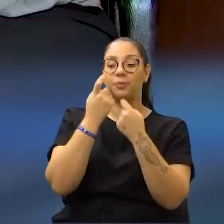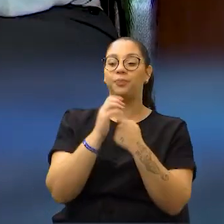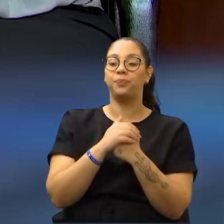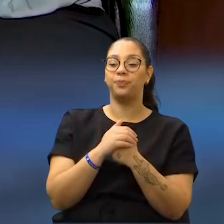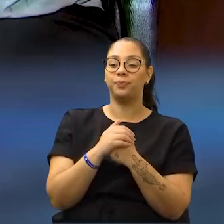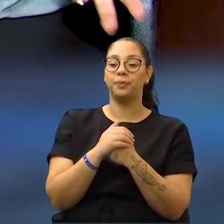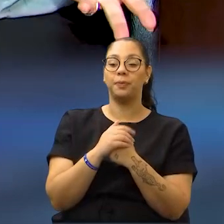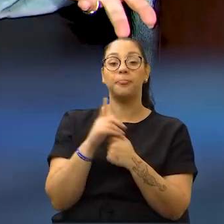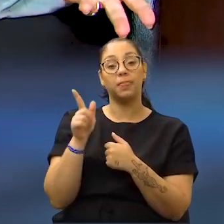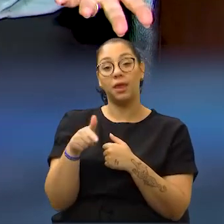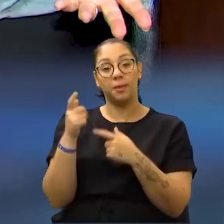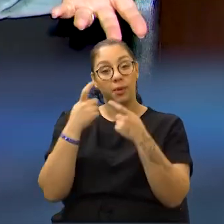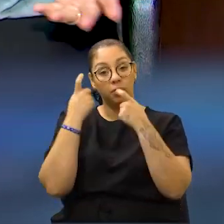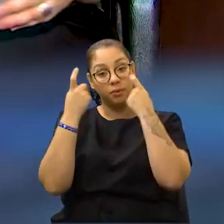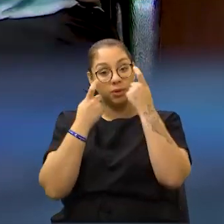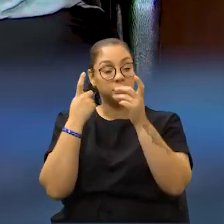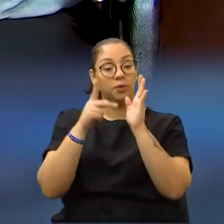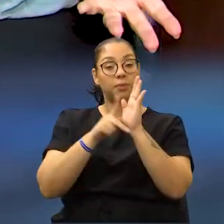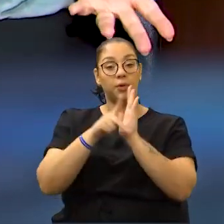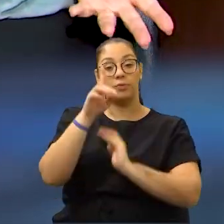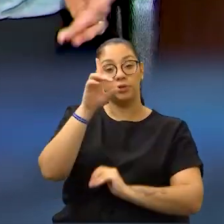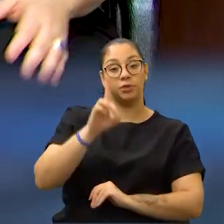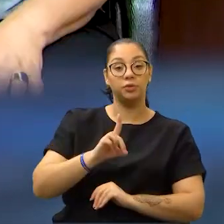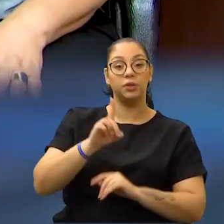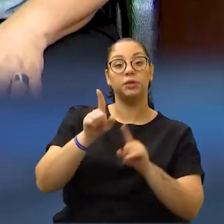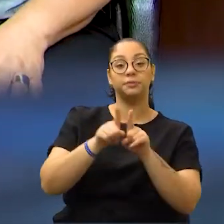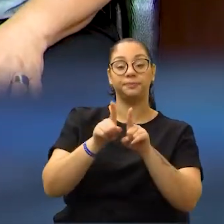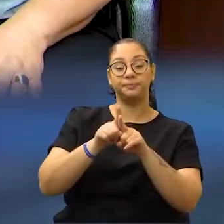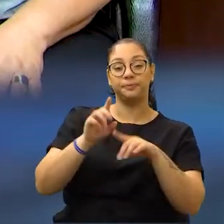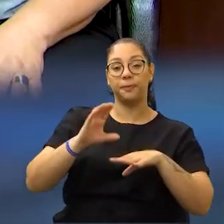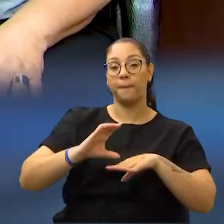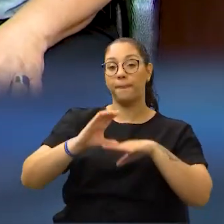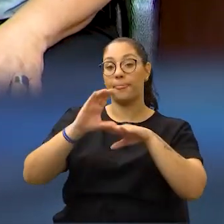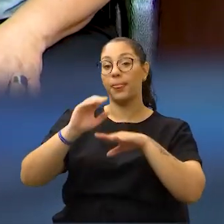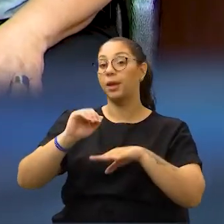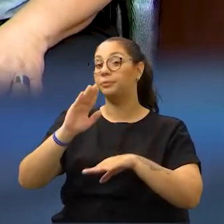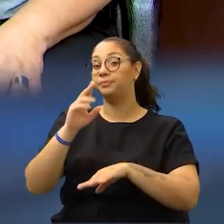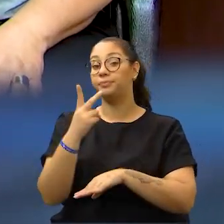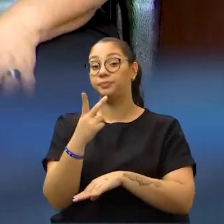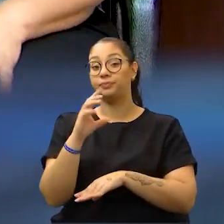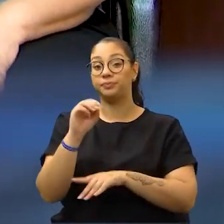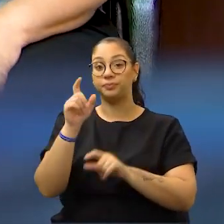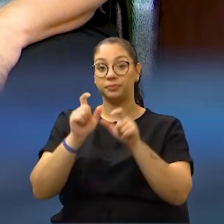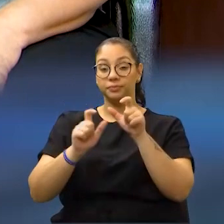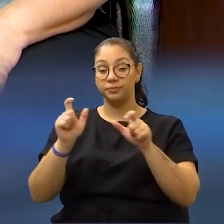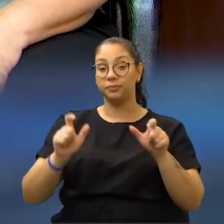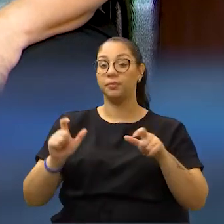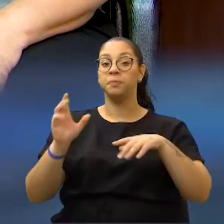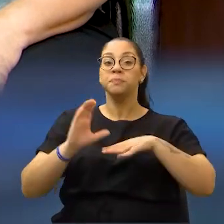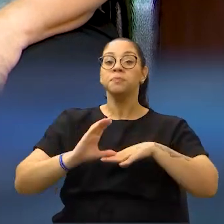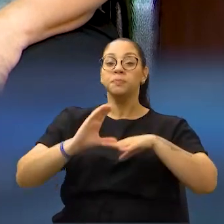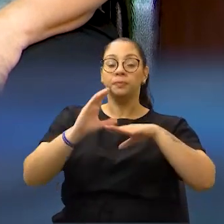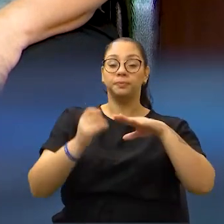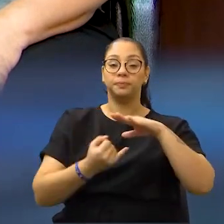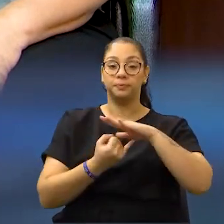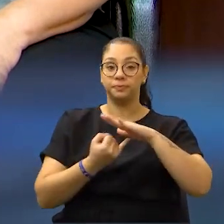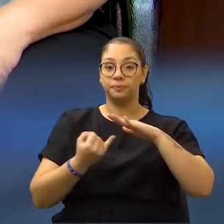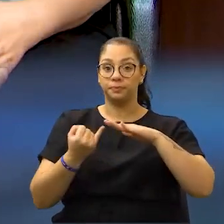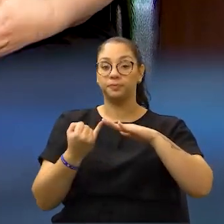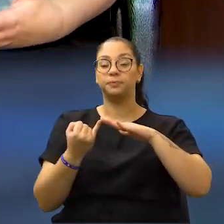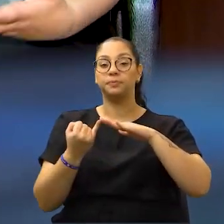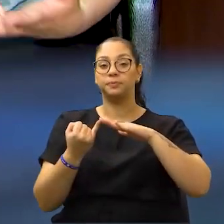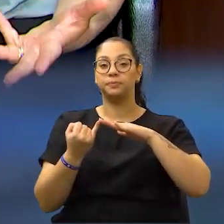aí alguma preocupação de diretoria, né, de conselho. Nós temos mais de 20 pessoas no conselho da instituição,